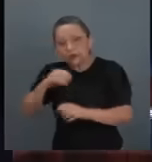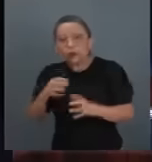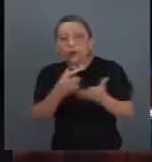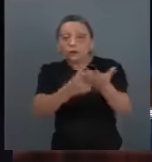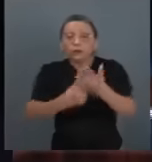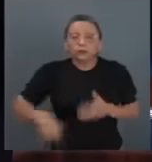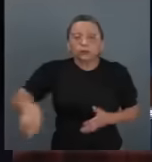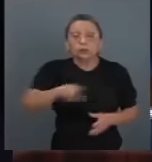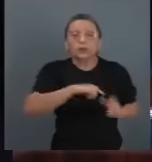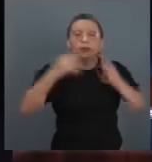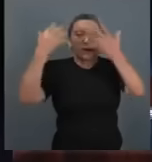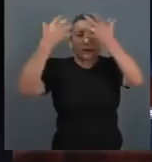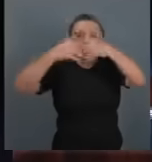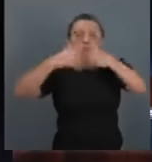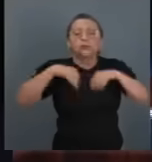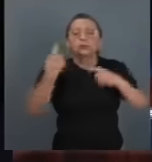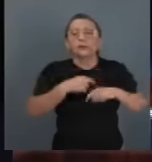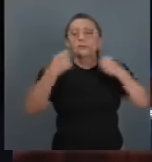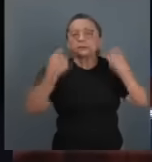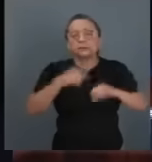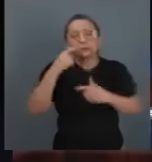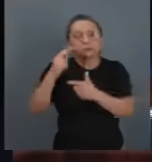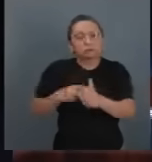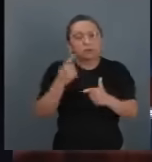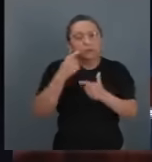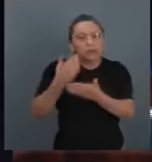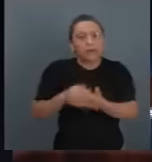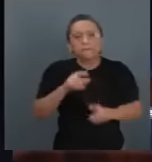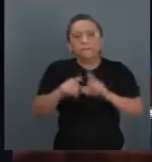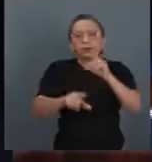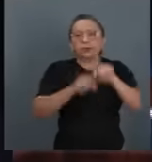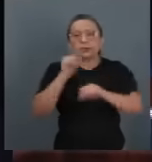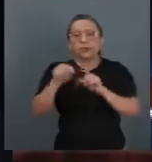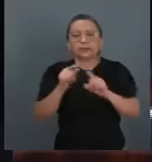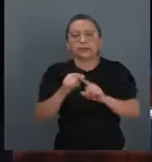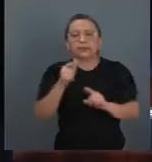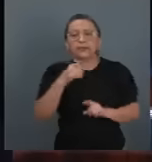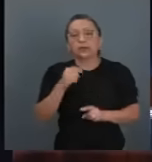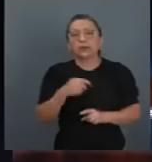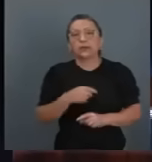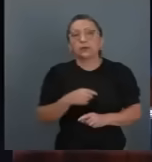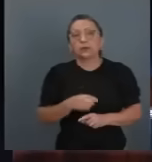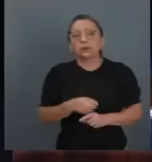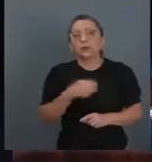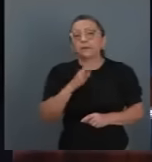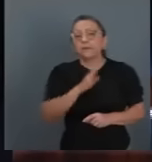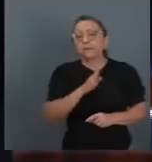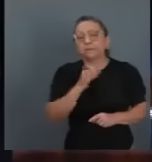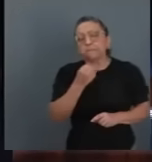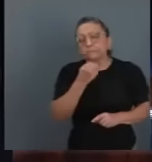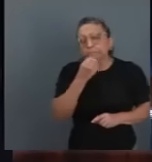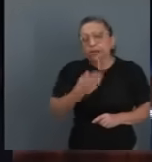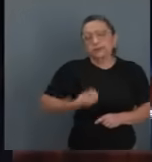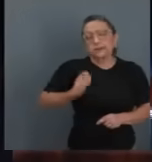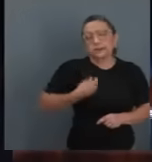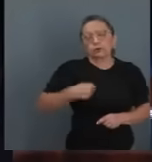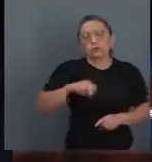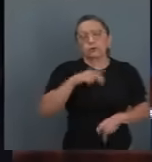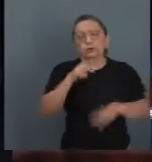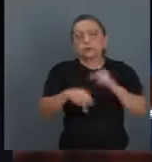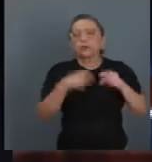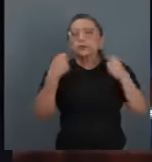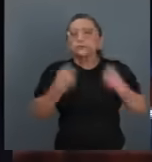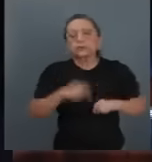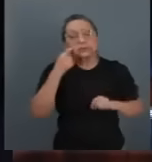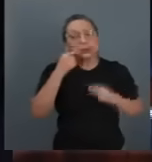reflexão. Precisamos rever as prioridades. O bem viver, o bem-estar da nossa população tem que